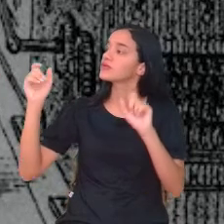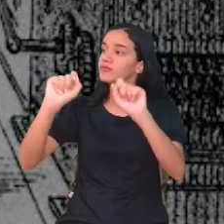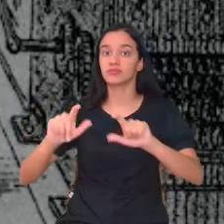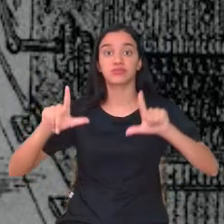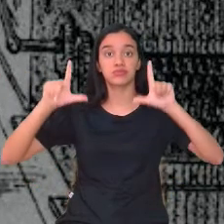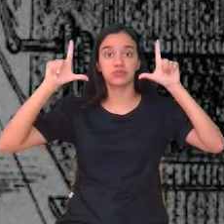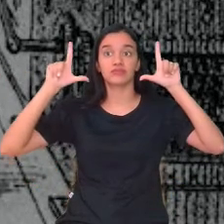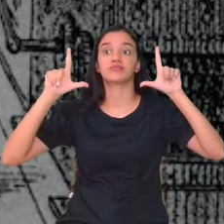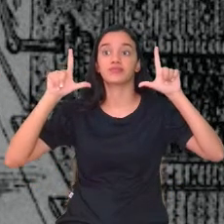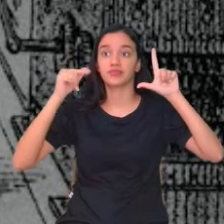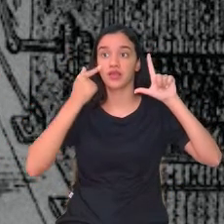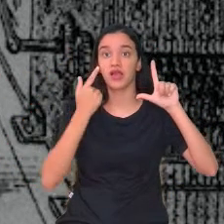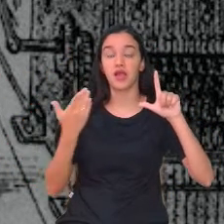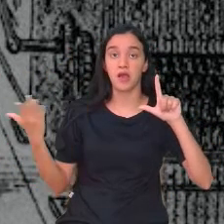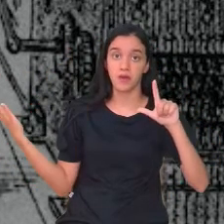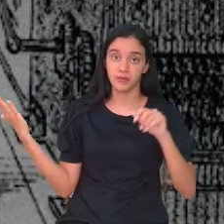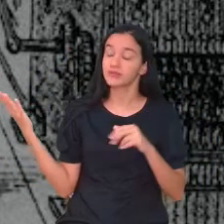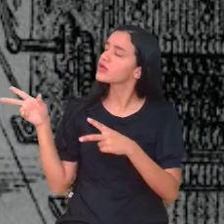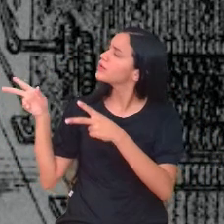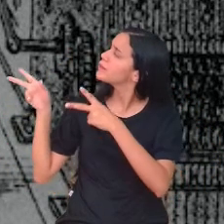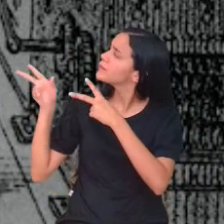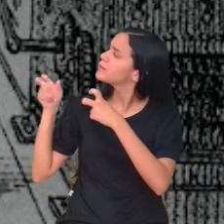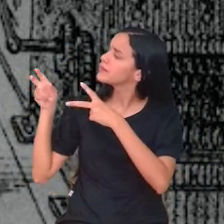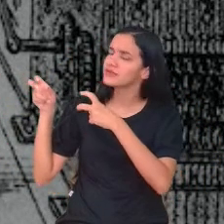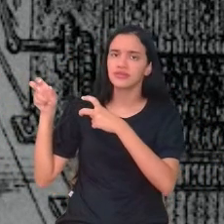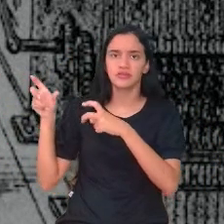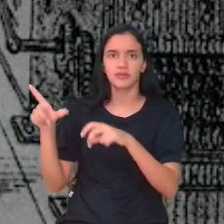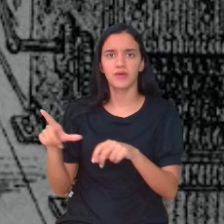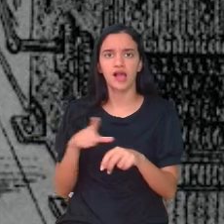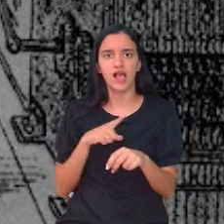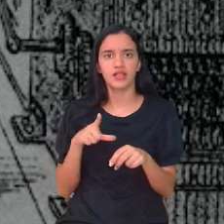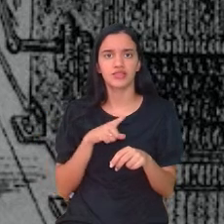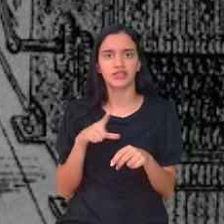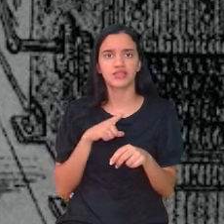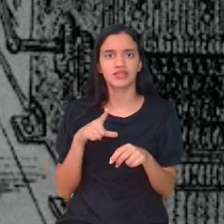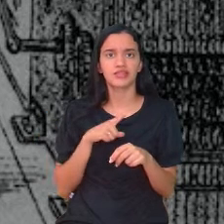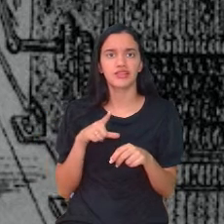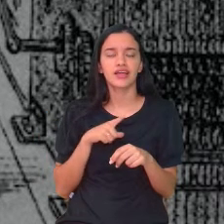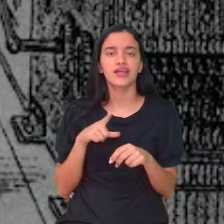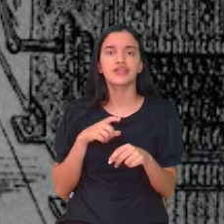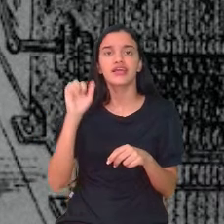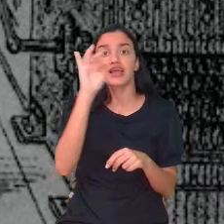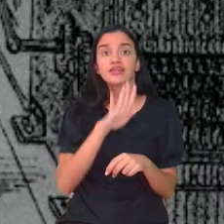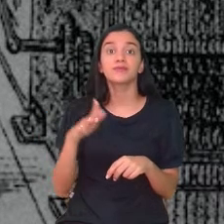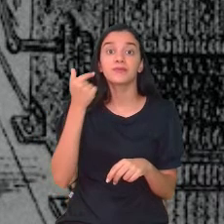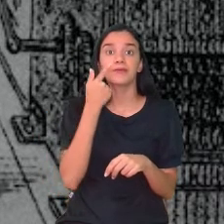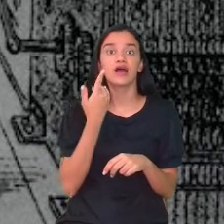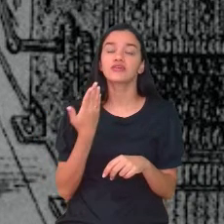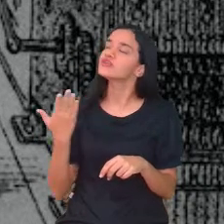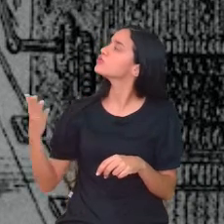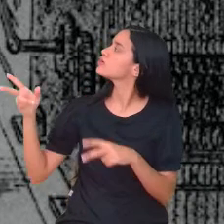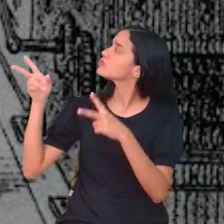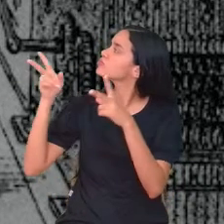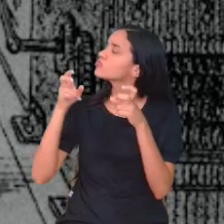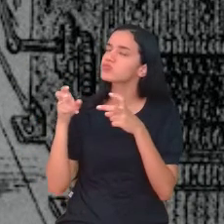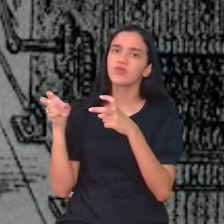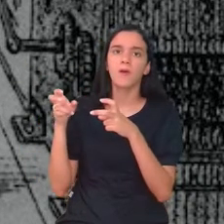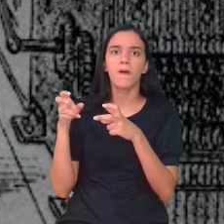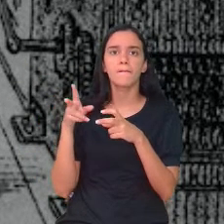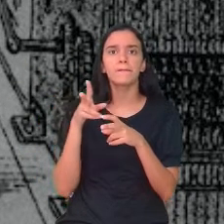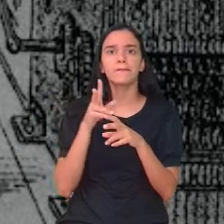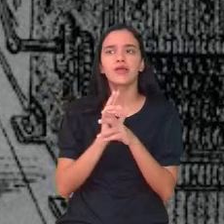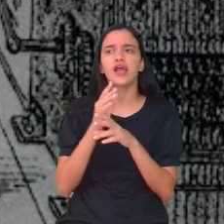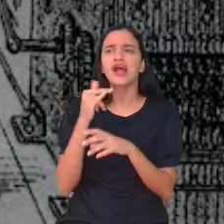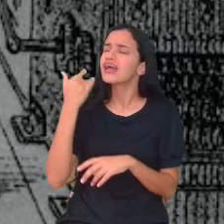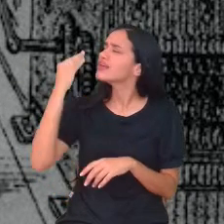favor, Cleitinho. É isso aí, ó. Então a gente tem, ó, essa imagem, eu quero que vocês observem a imagem.